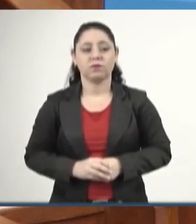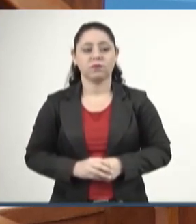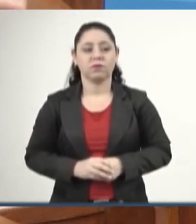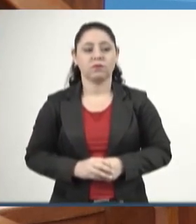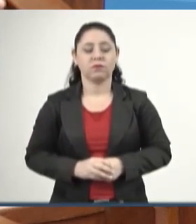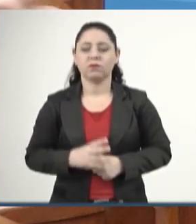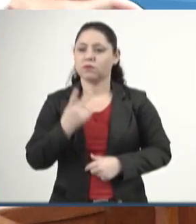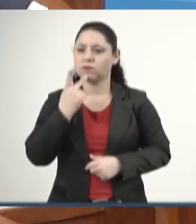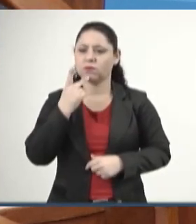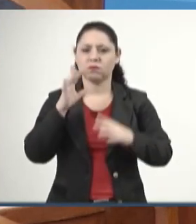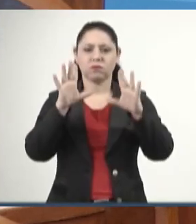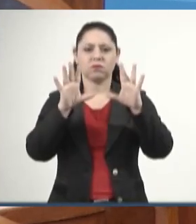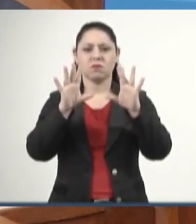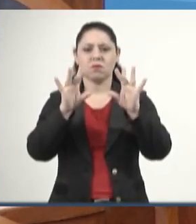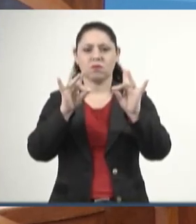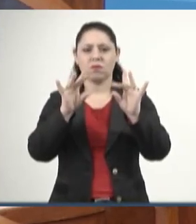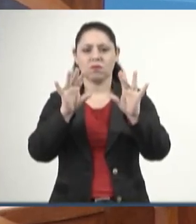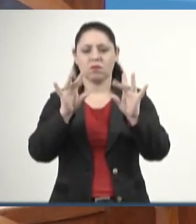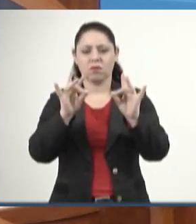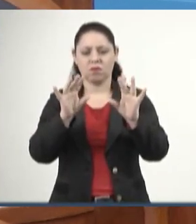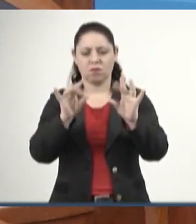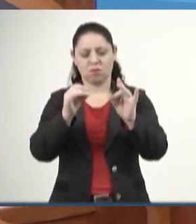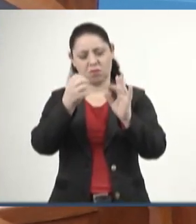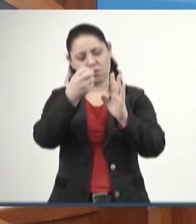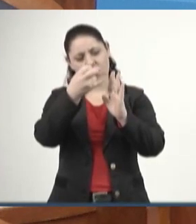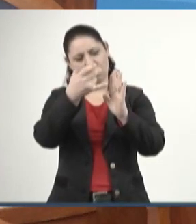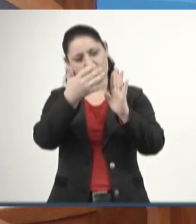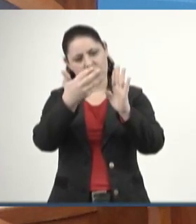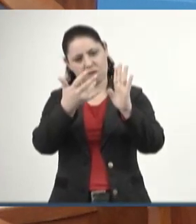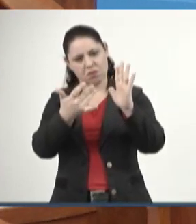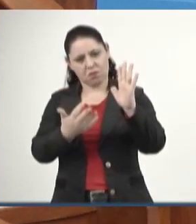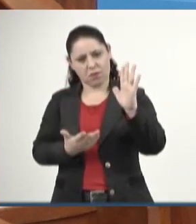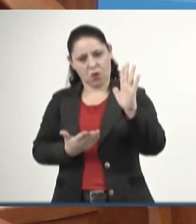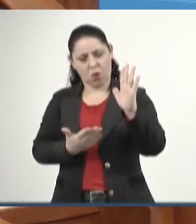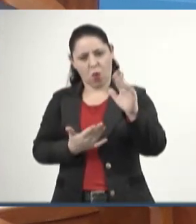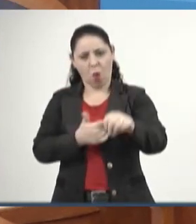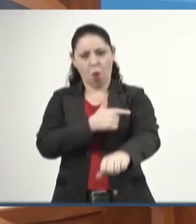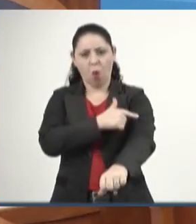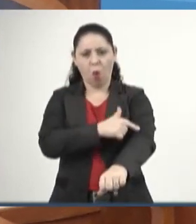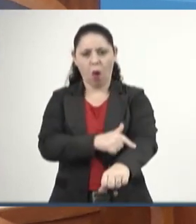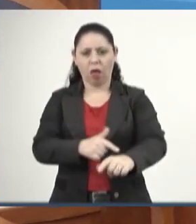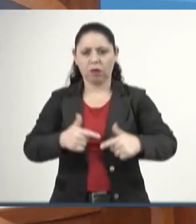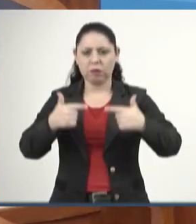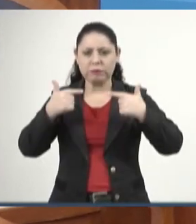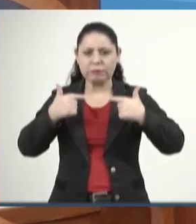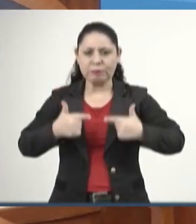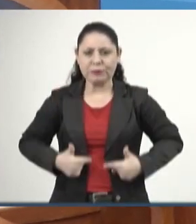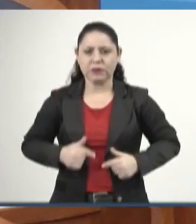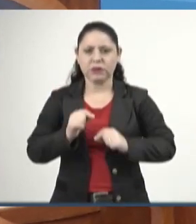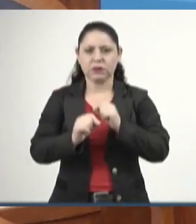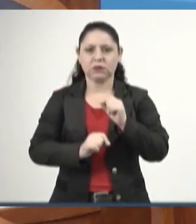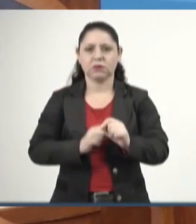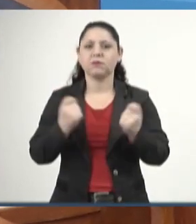ele elencou uma série de comportamentos que devem ser